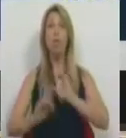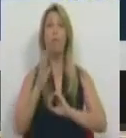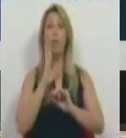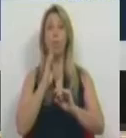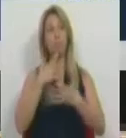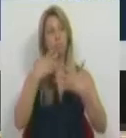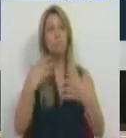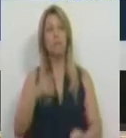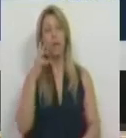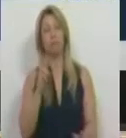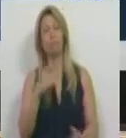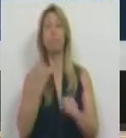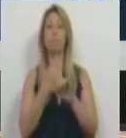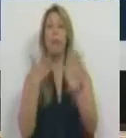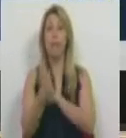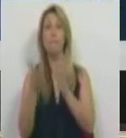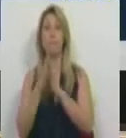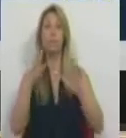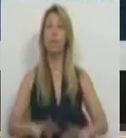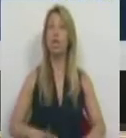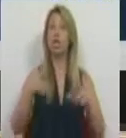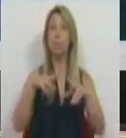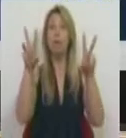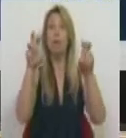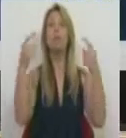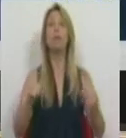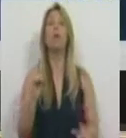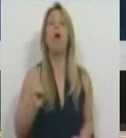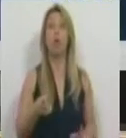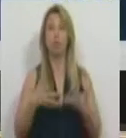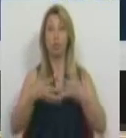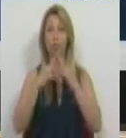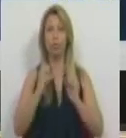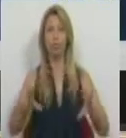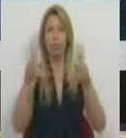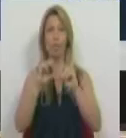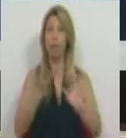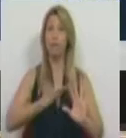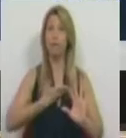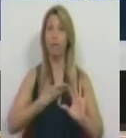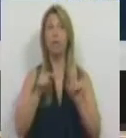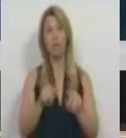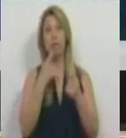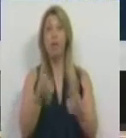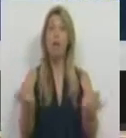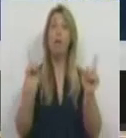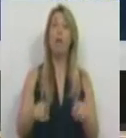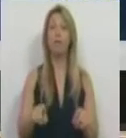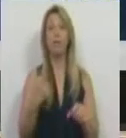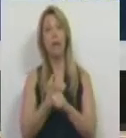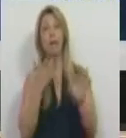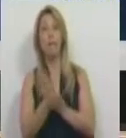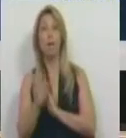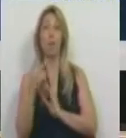a sério emprego e crescimento, tinha como assunto a reestruturação das dívidas. Assim, mais uma vez, emprego